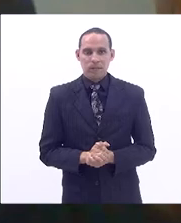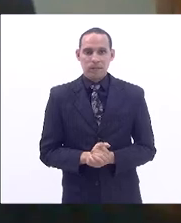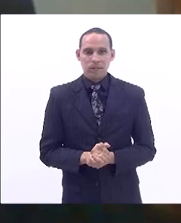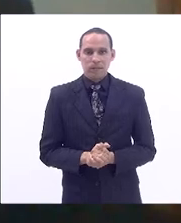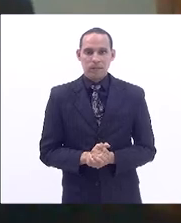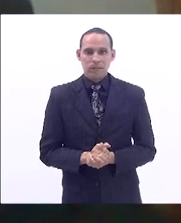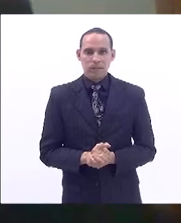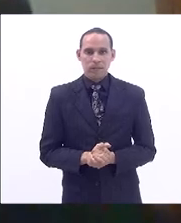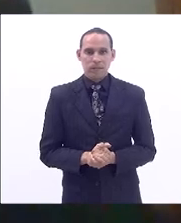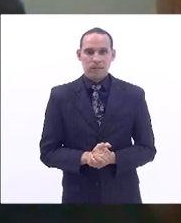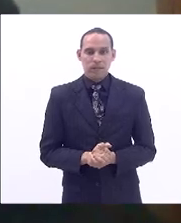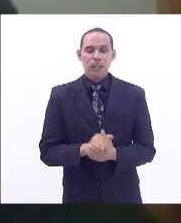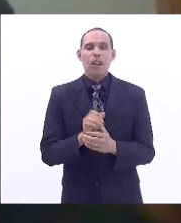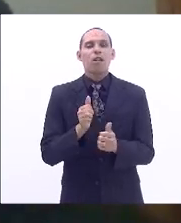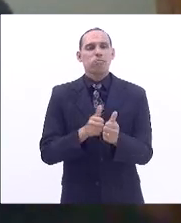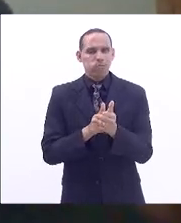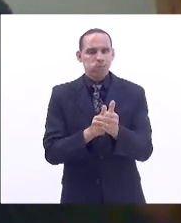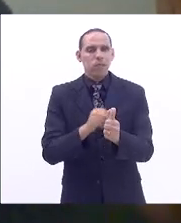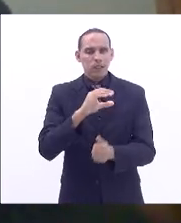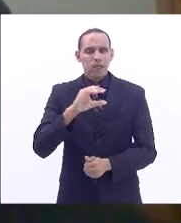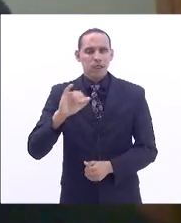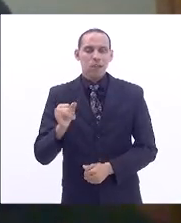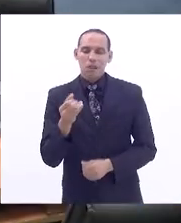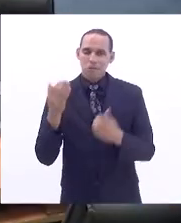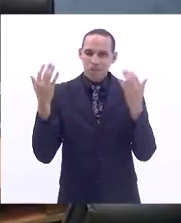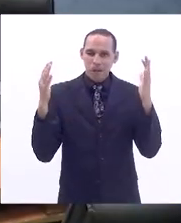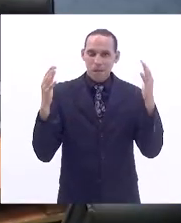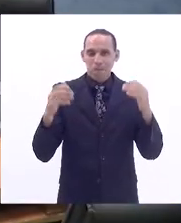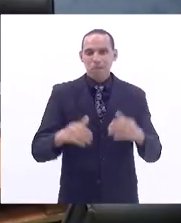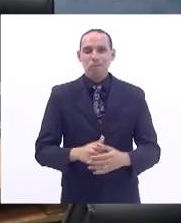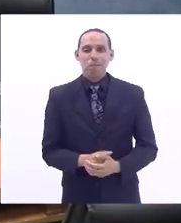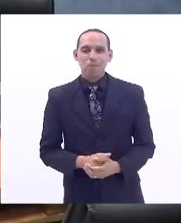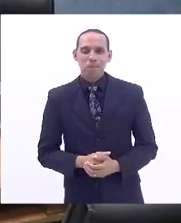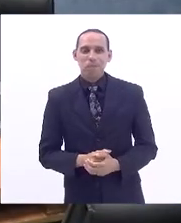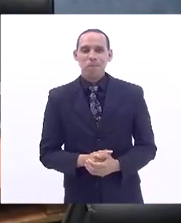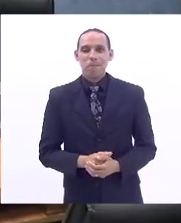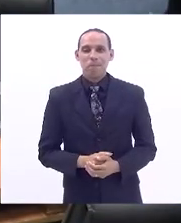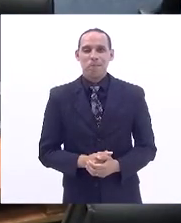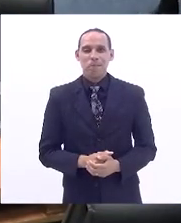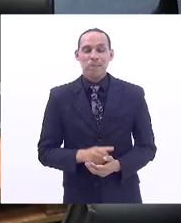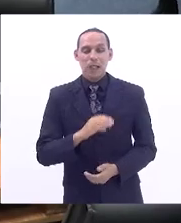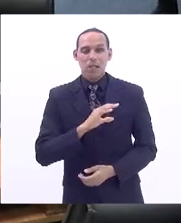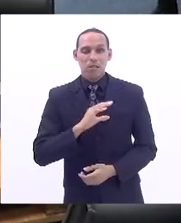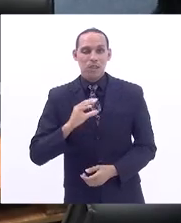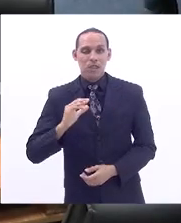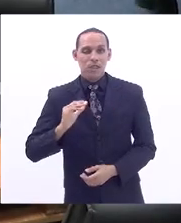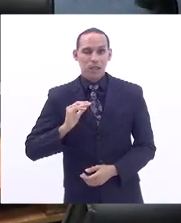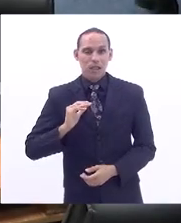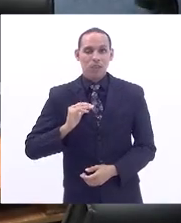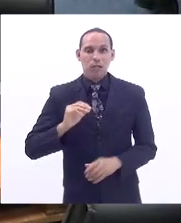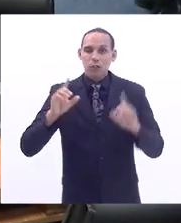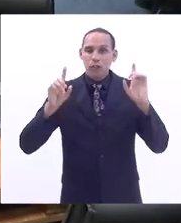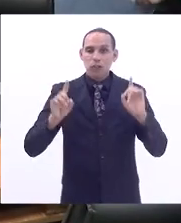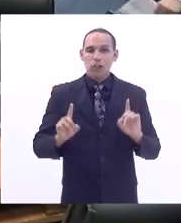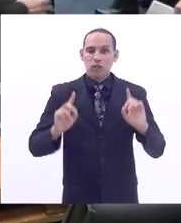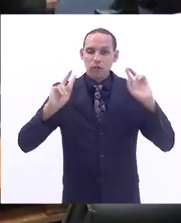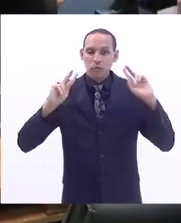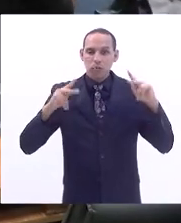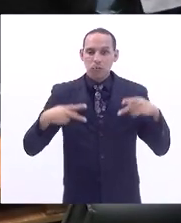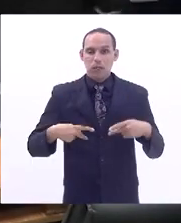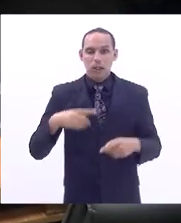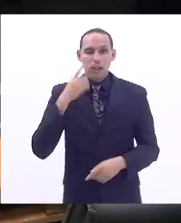eu vou pensei zona Parabéns pela comissão de direitos humanos